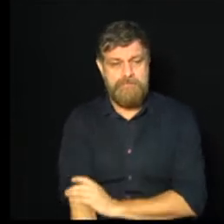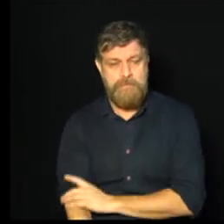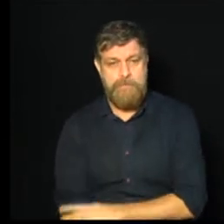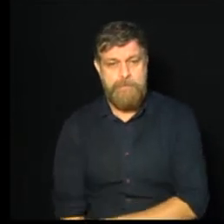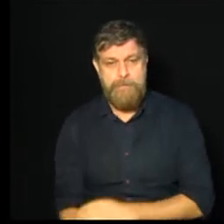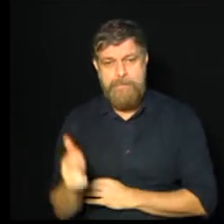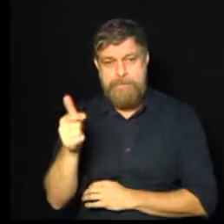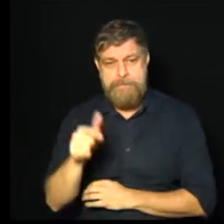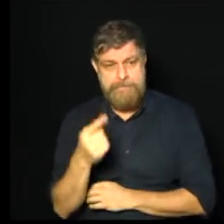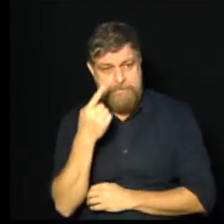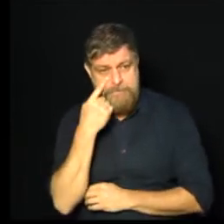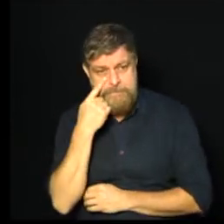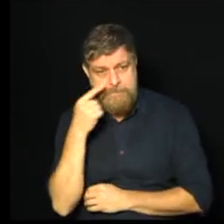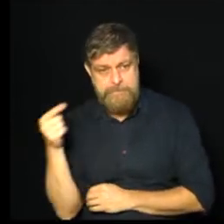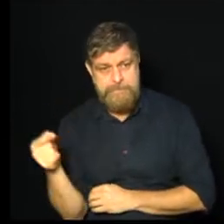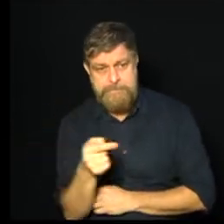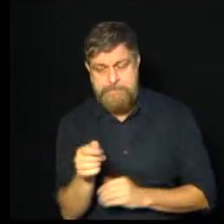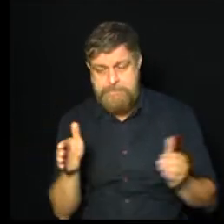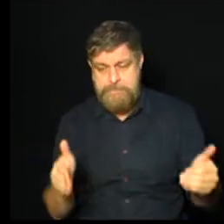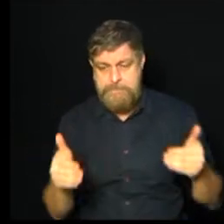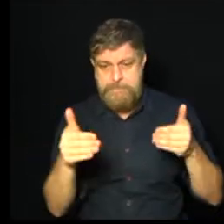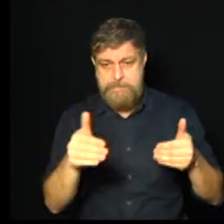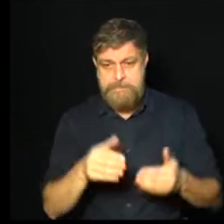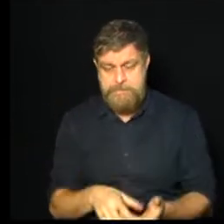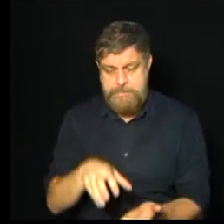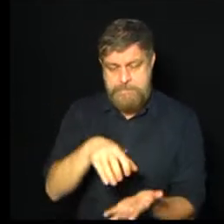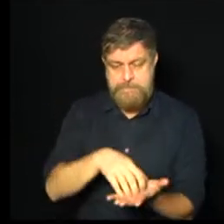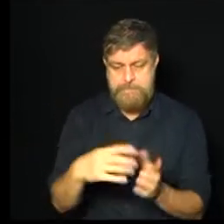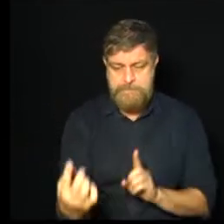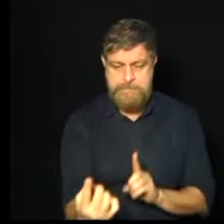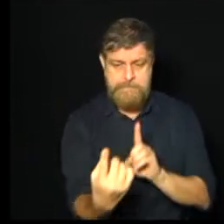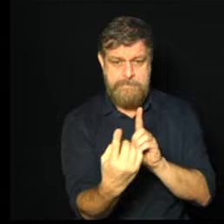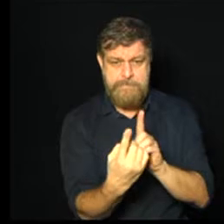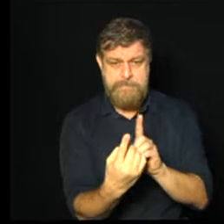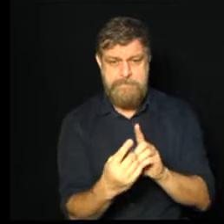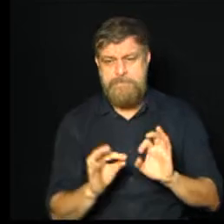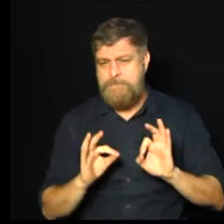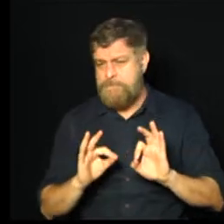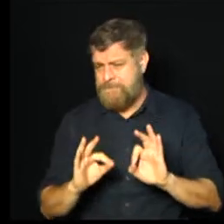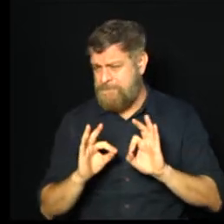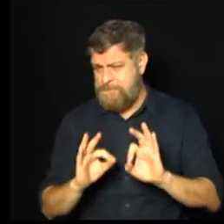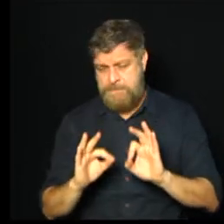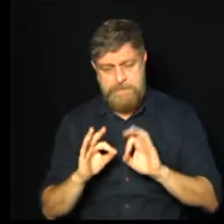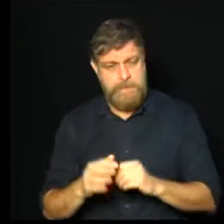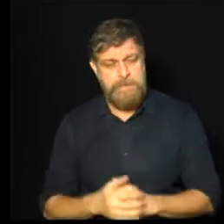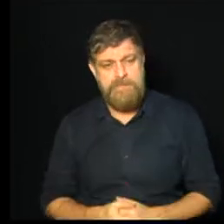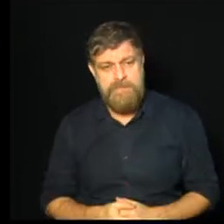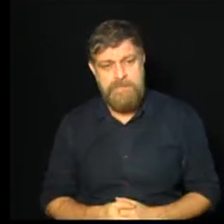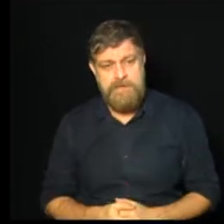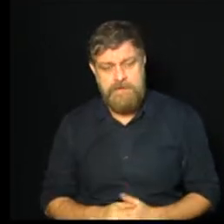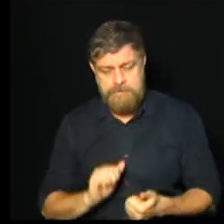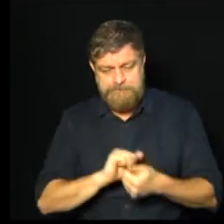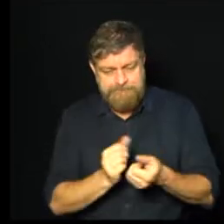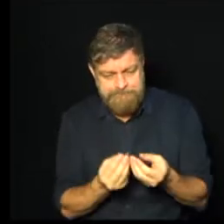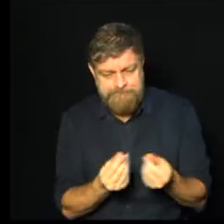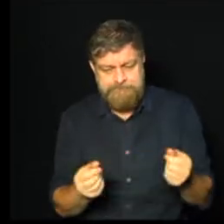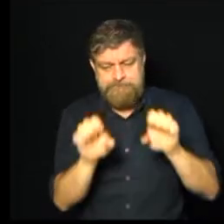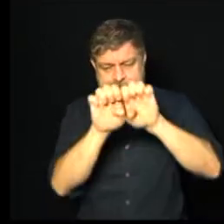Mais uma visão aqui da sala de emergência, realmente é uma unidade bem ampla, bem confortável na questão